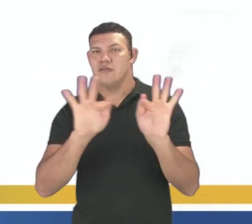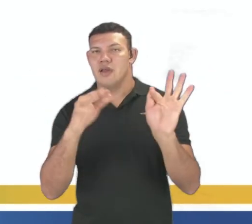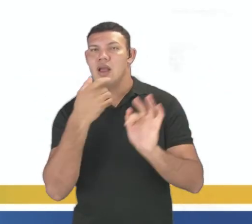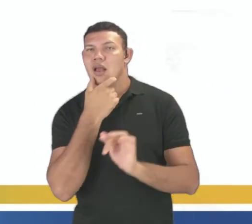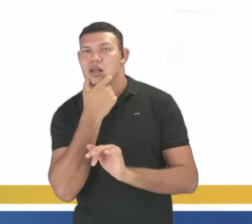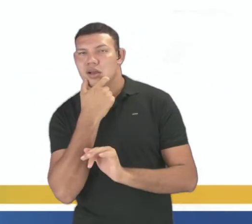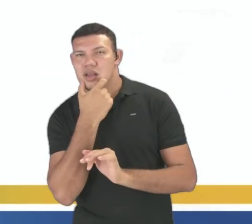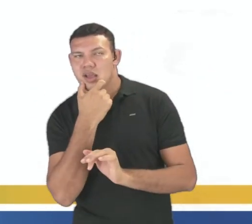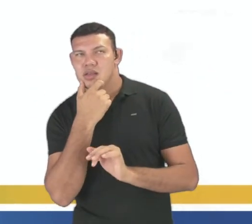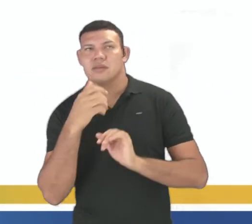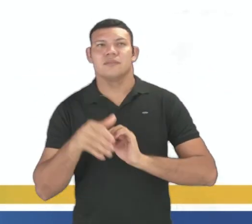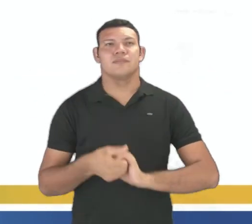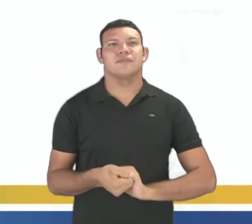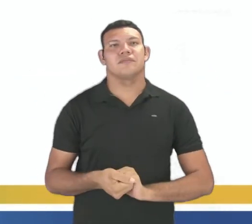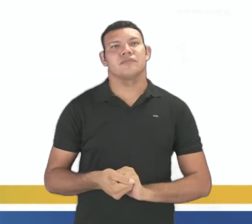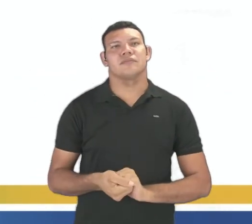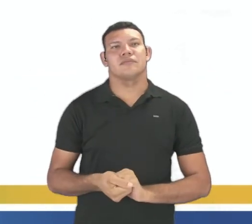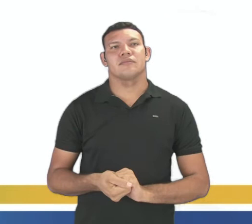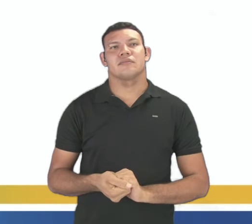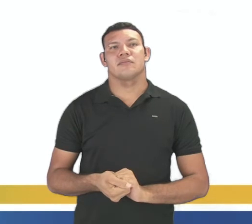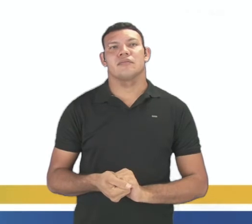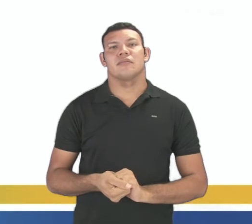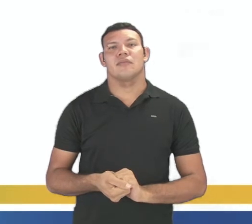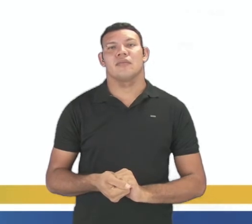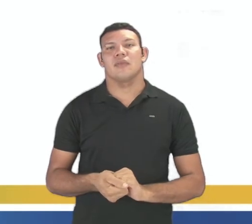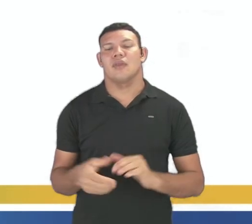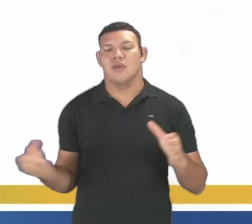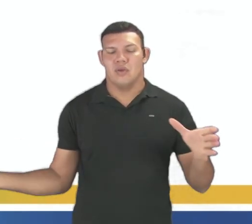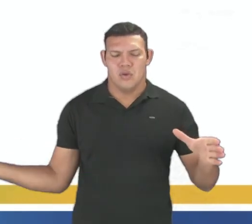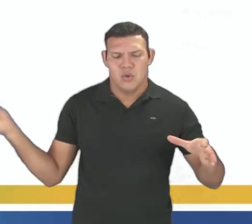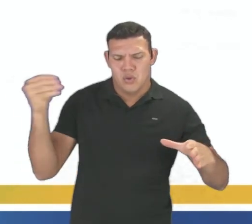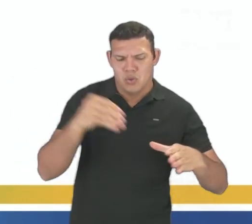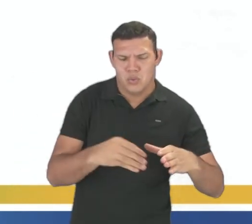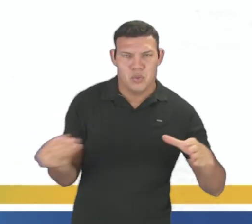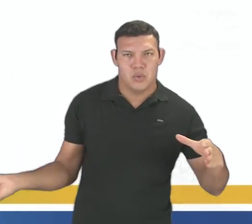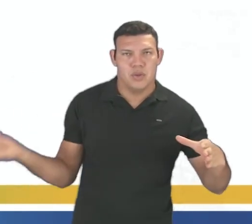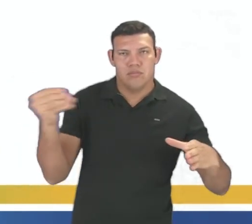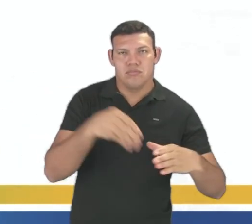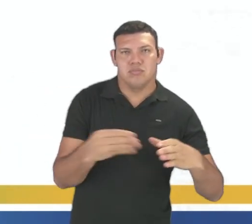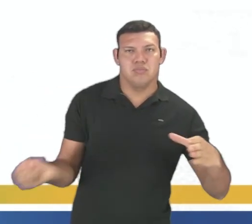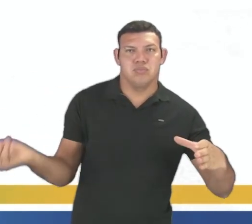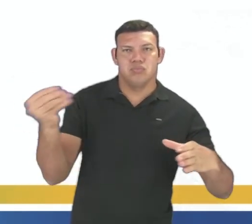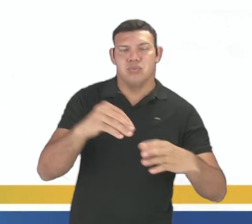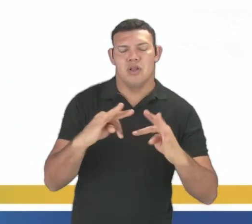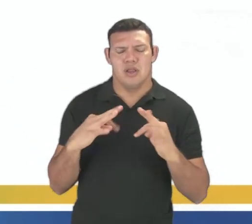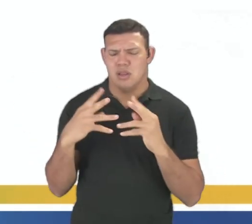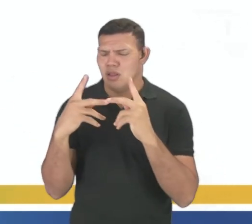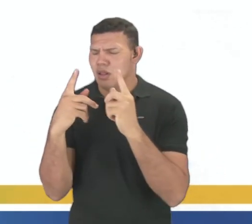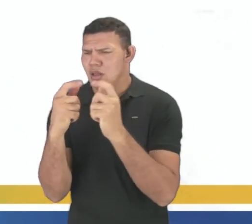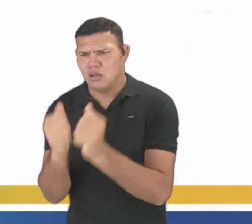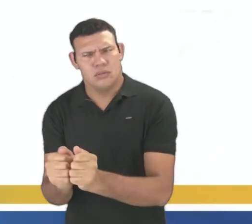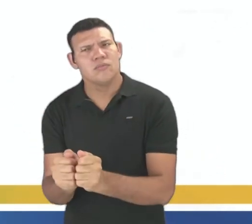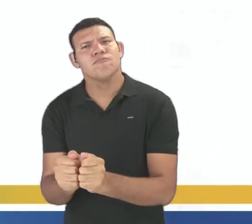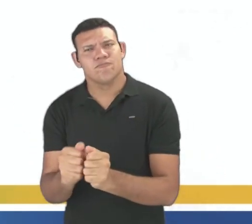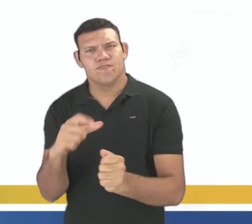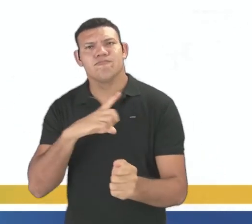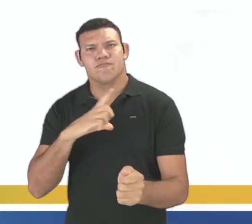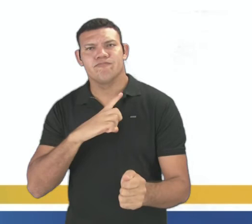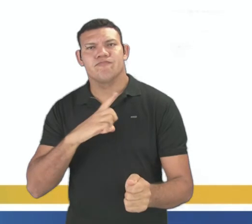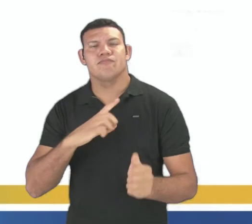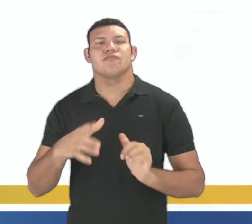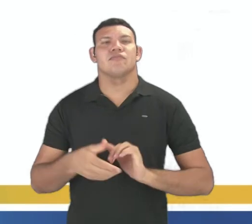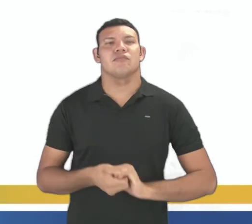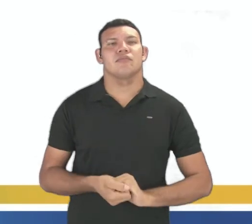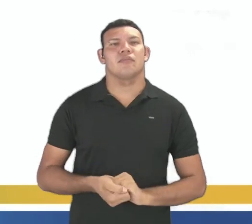Ela colocou na caixa todas as coisas que ela tinha. Então a gente sabe que fala sobre thing,